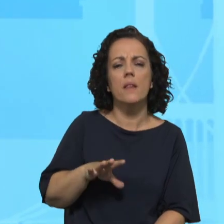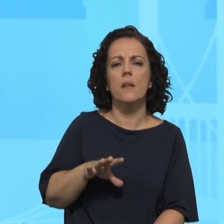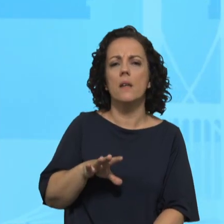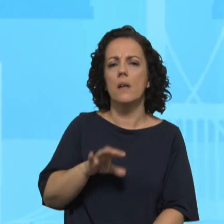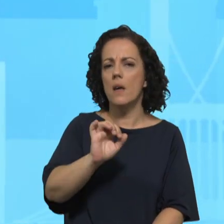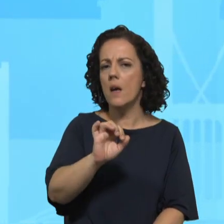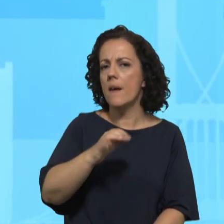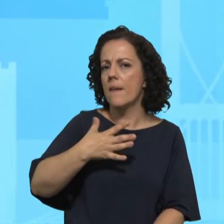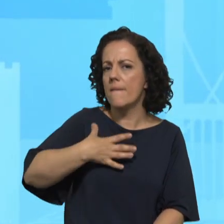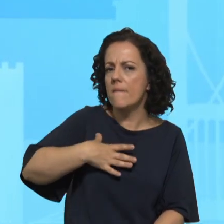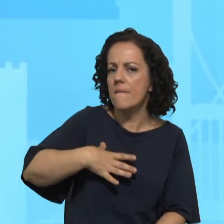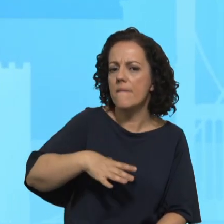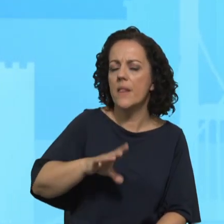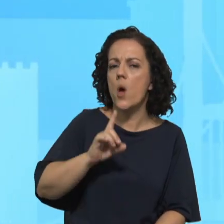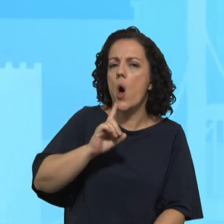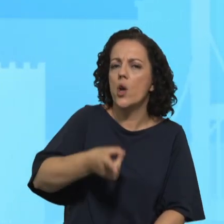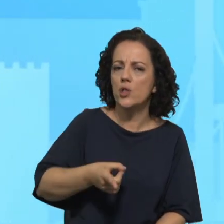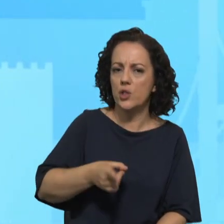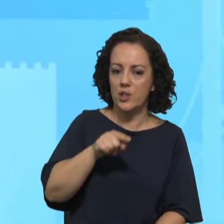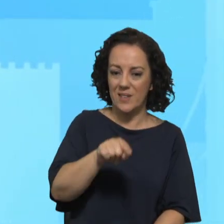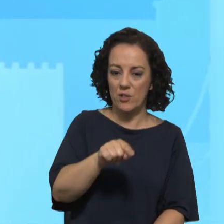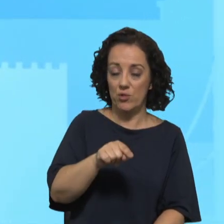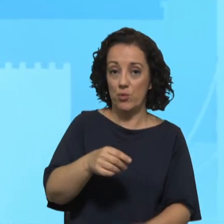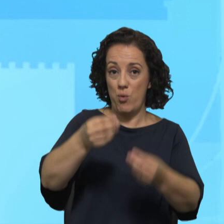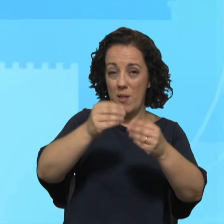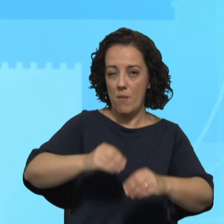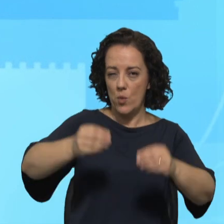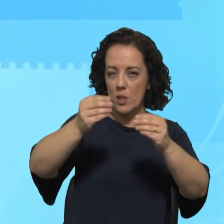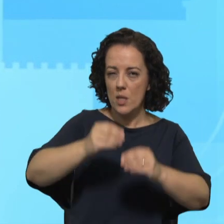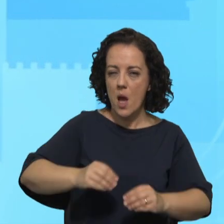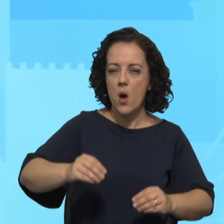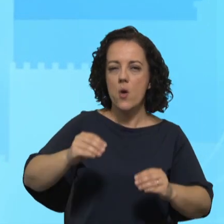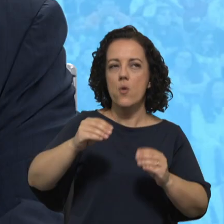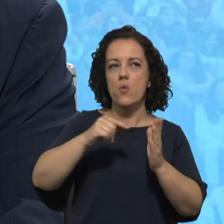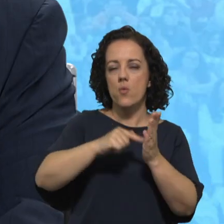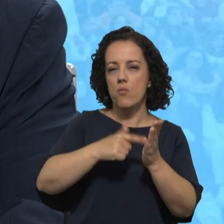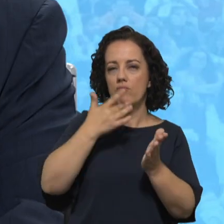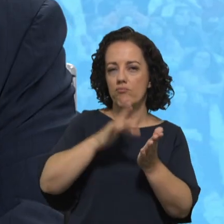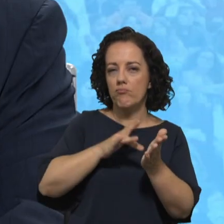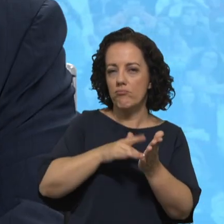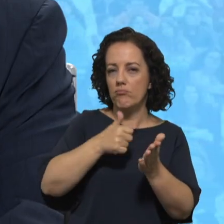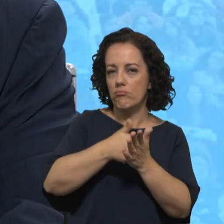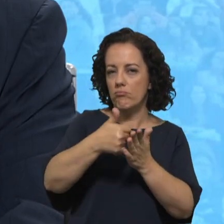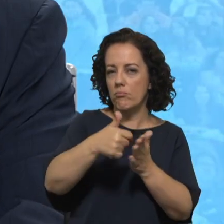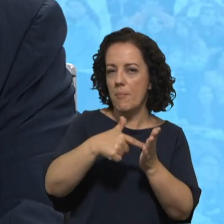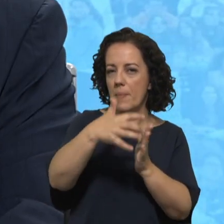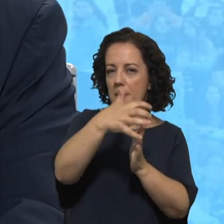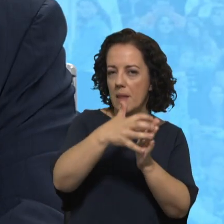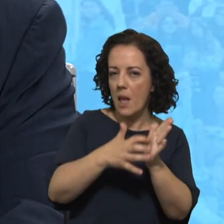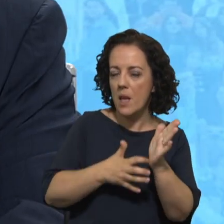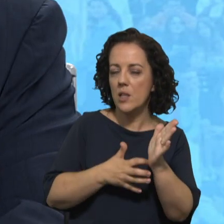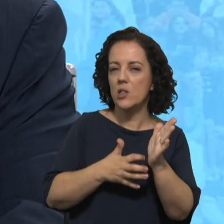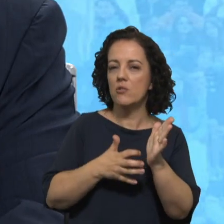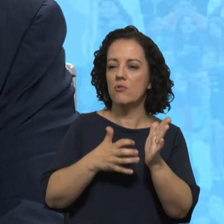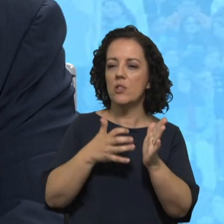digamos, a elaboração litúrgica também? Alguma beleza que se pretende colocar nos atos, nos gestos,